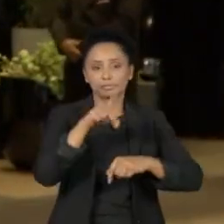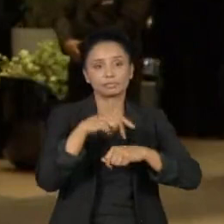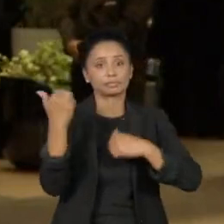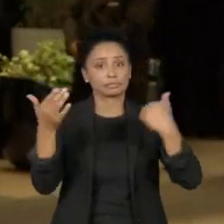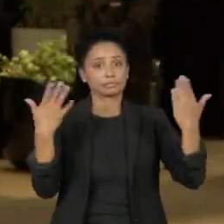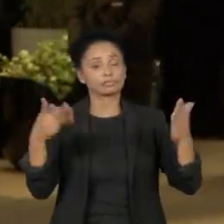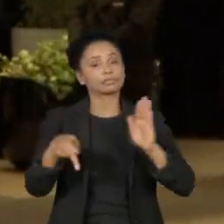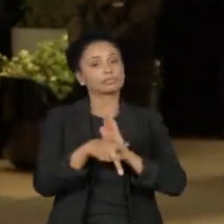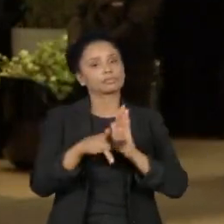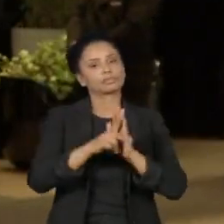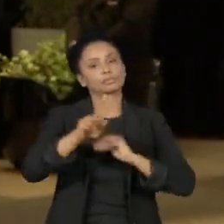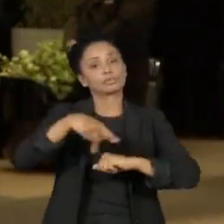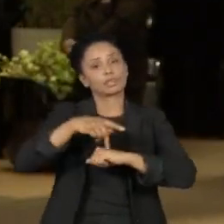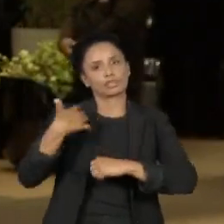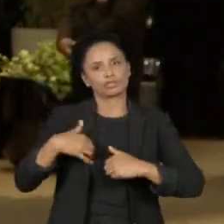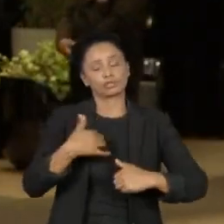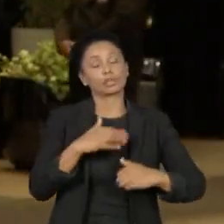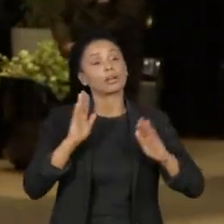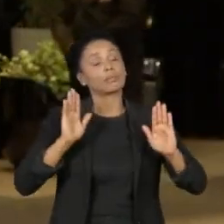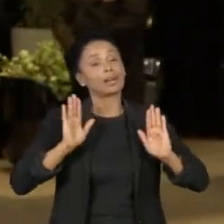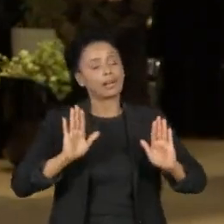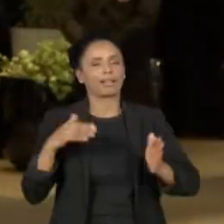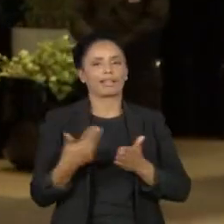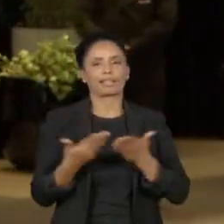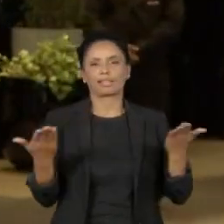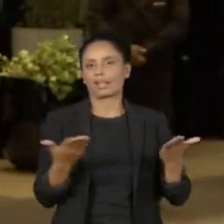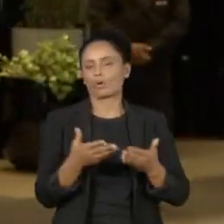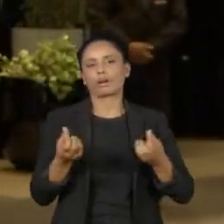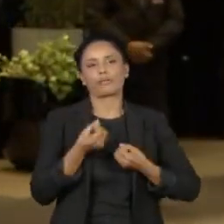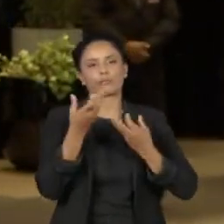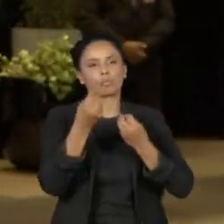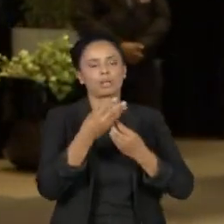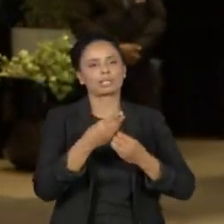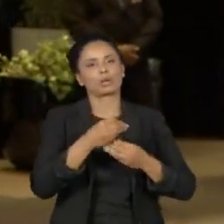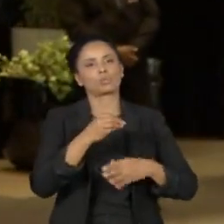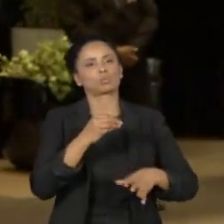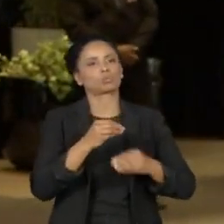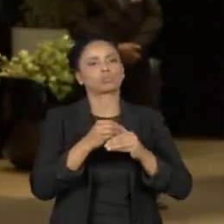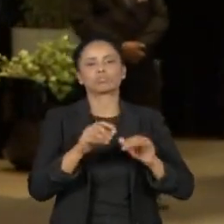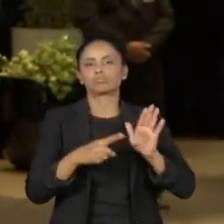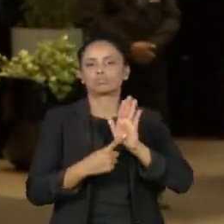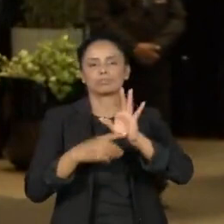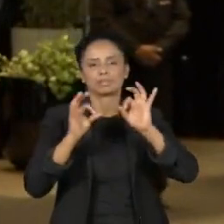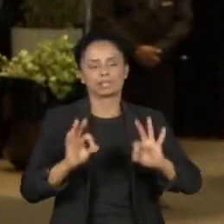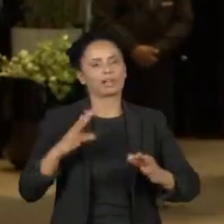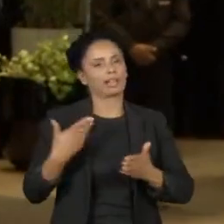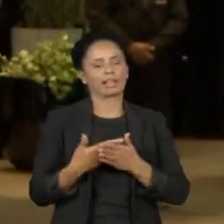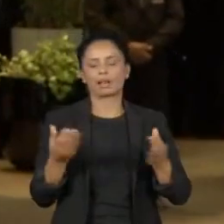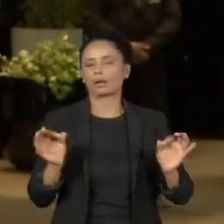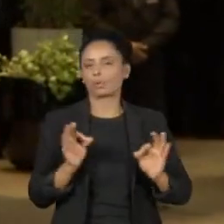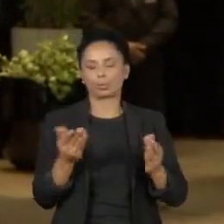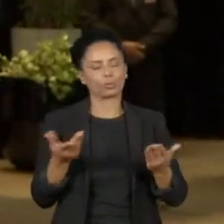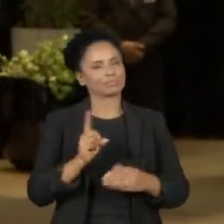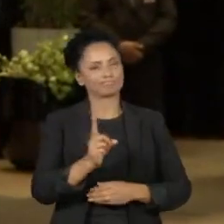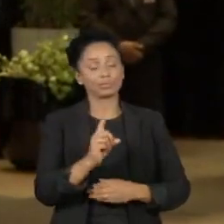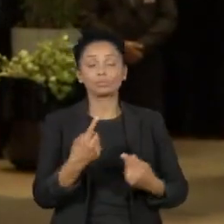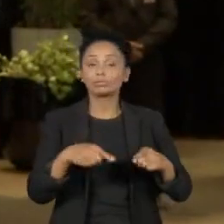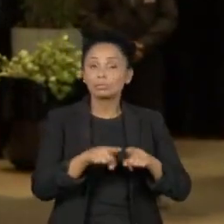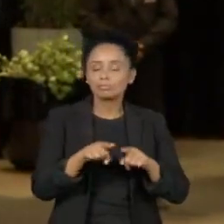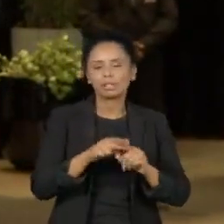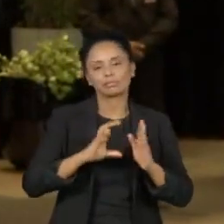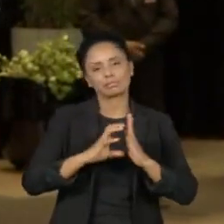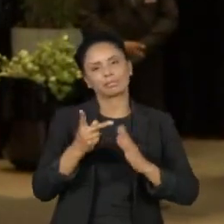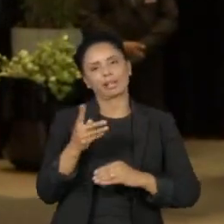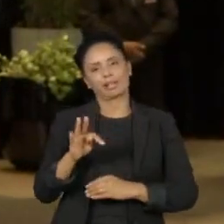Argentina. Mas a informação não foi confirmada pela presidente nacional do PT. Inclusive porque o petista deve descansar por